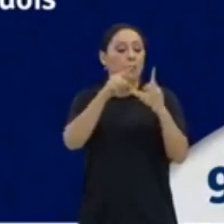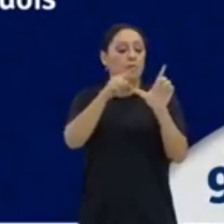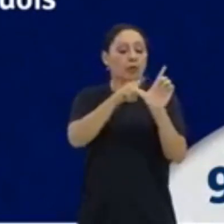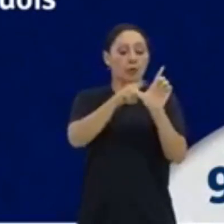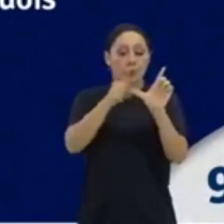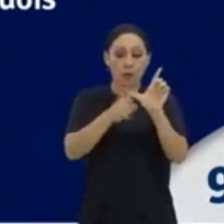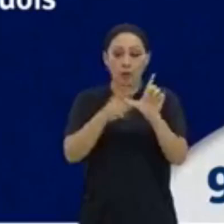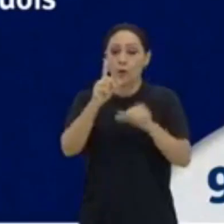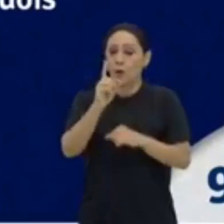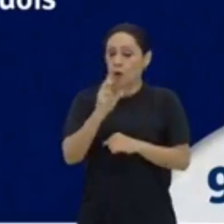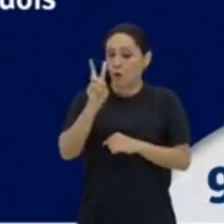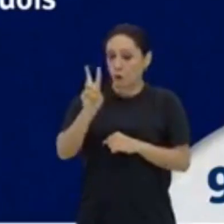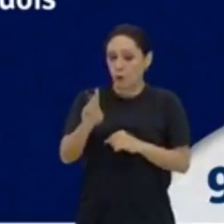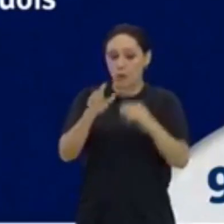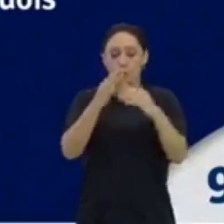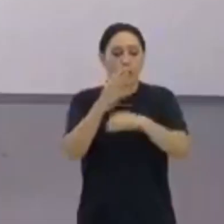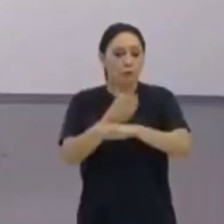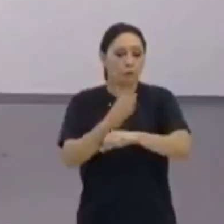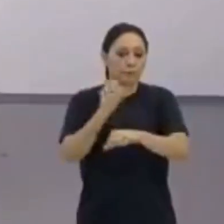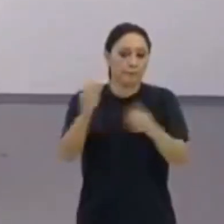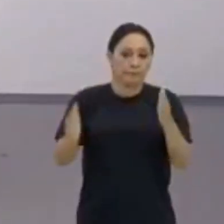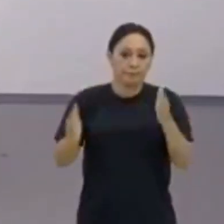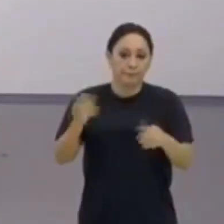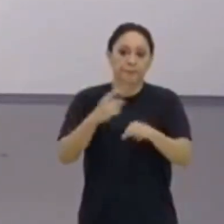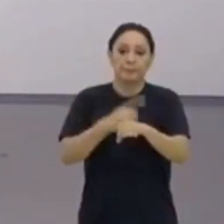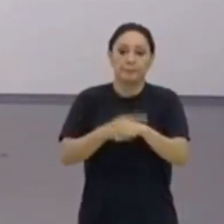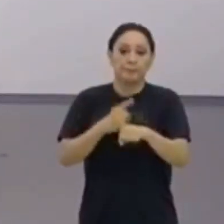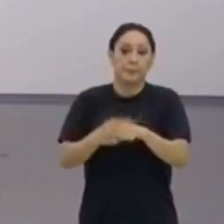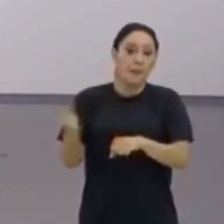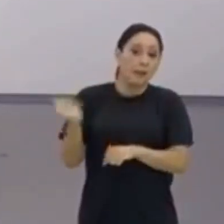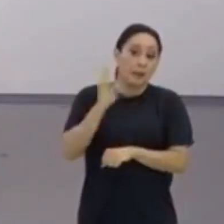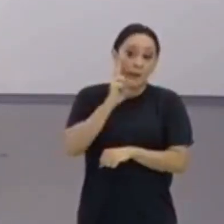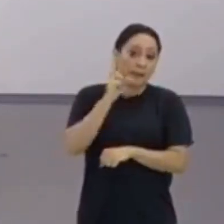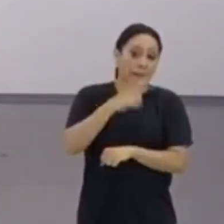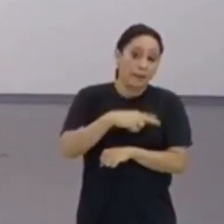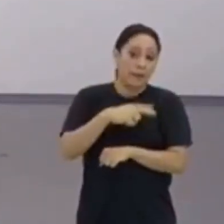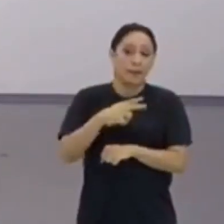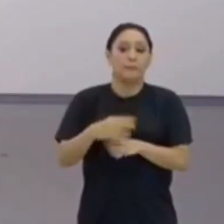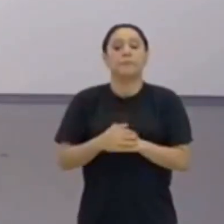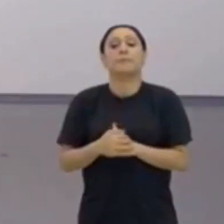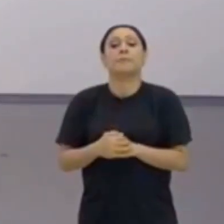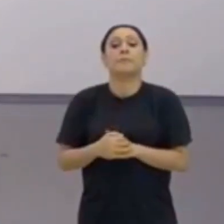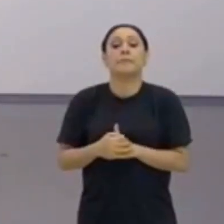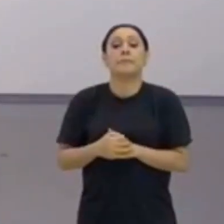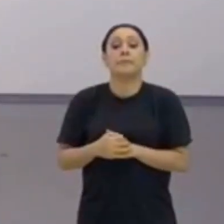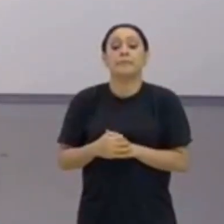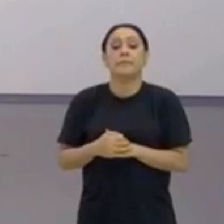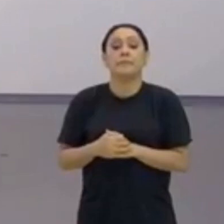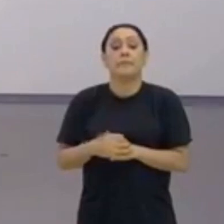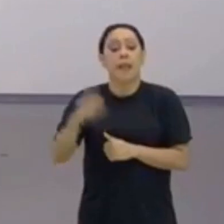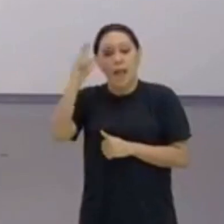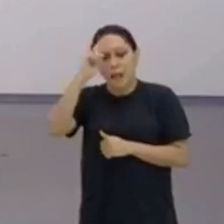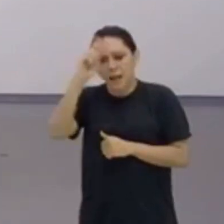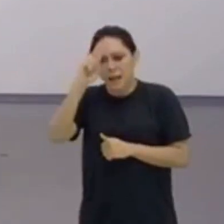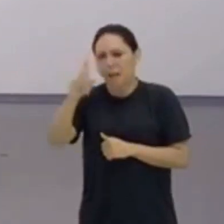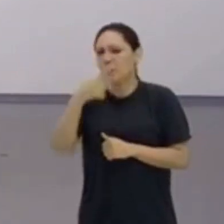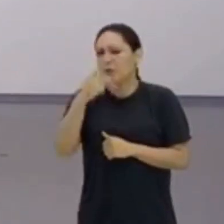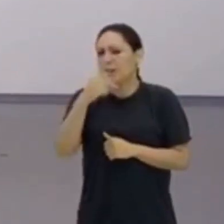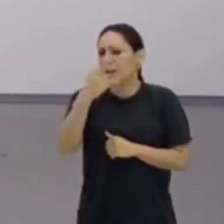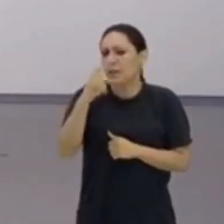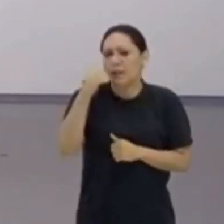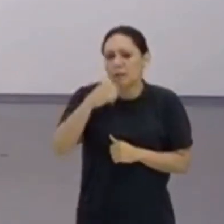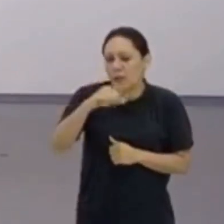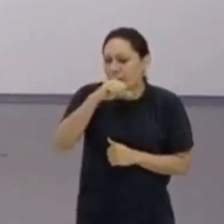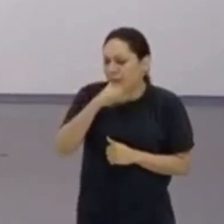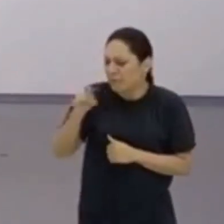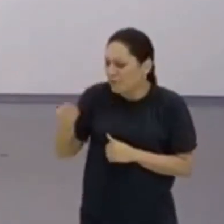de tempo. Olha para cá. Câmera 2, 1, olha para cá. Lembra